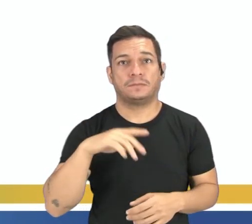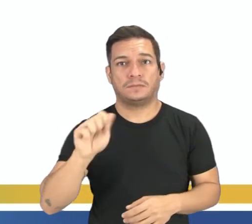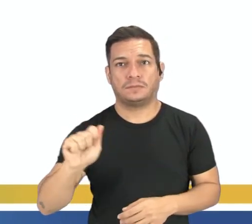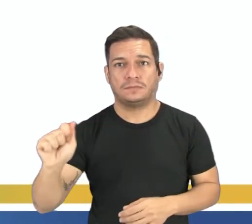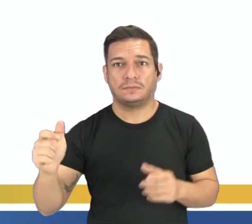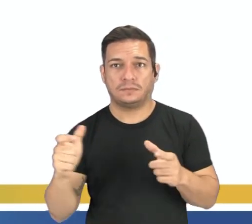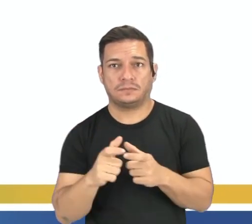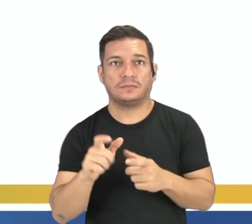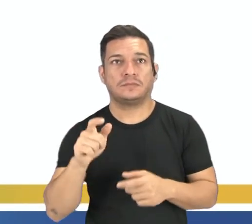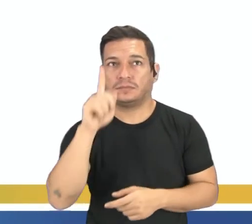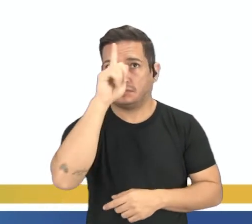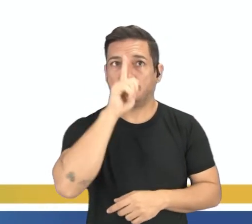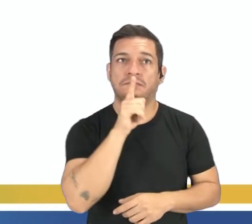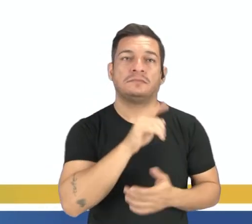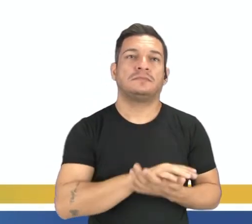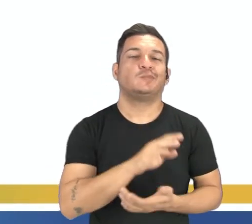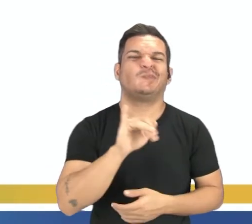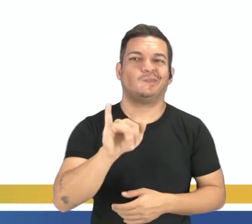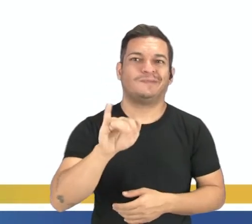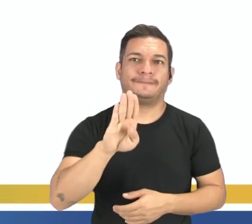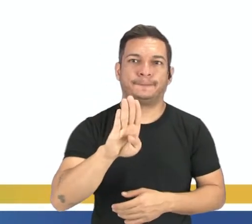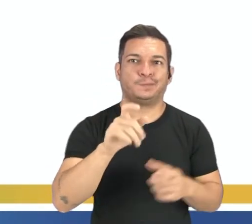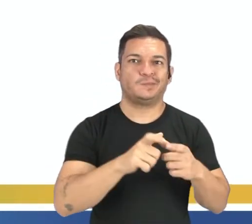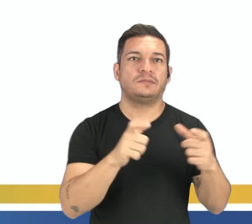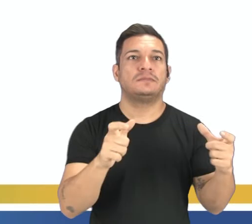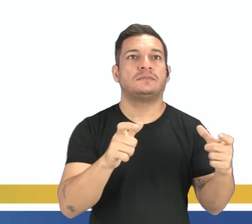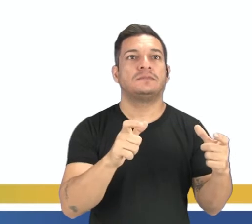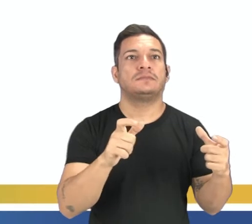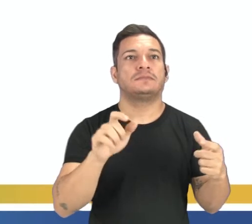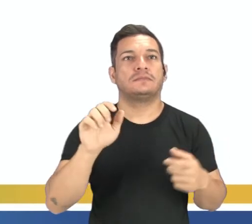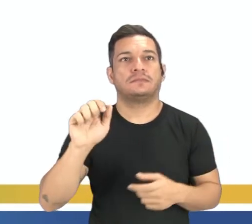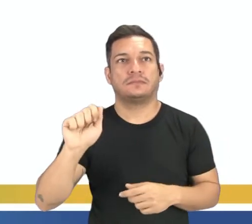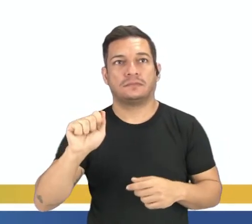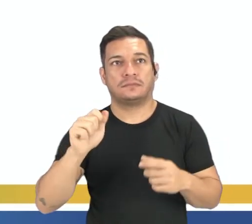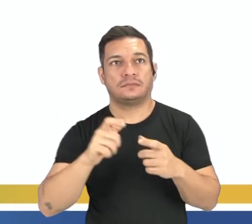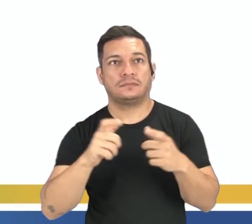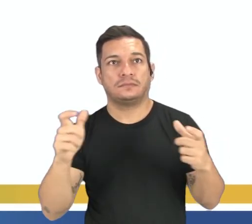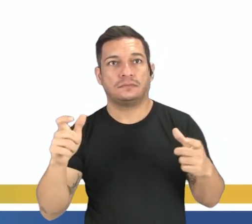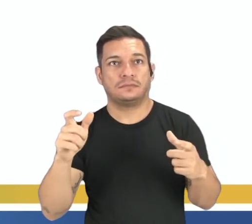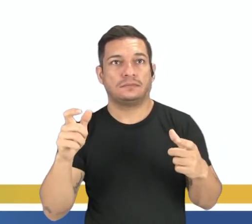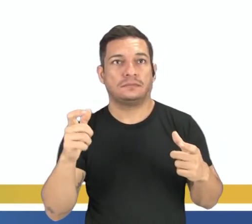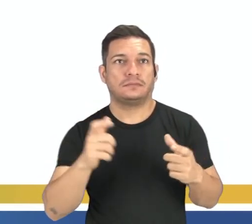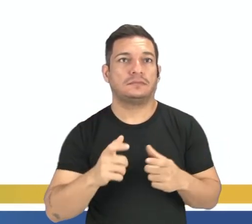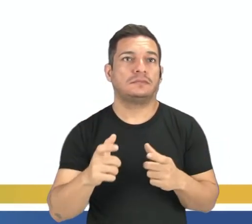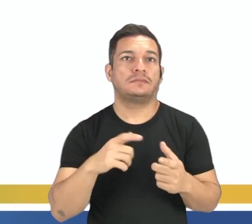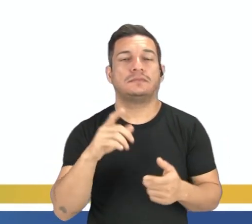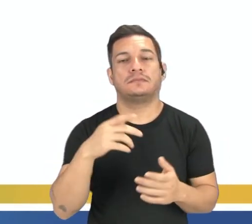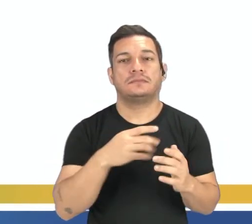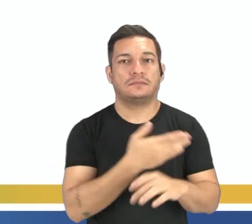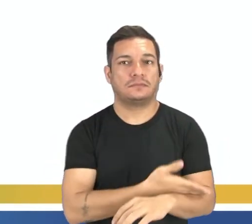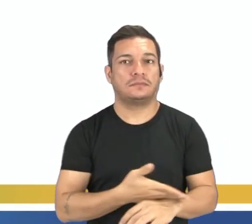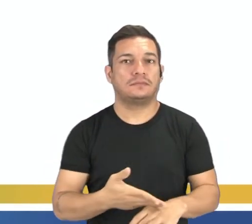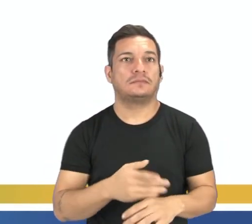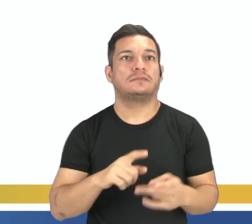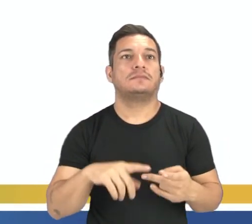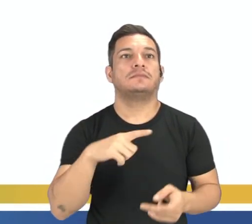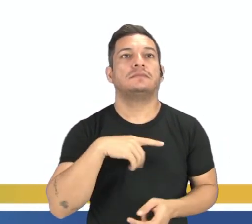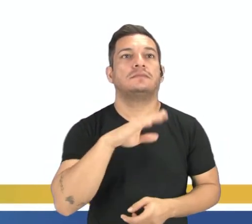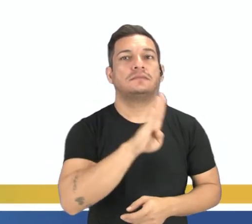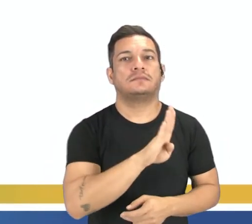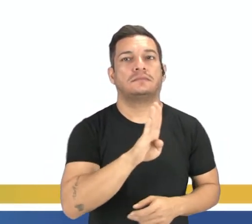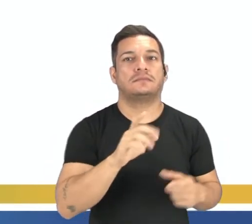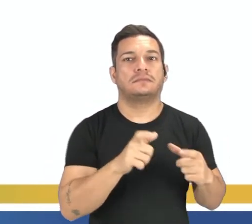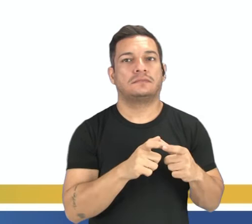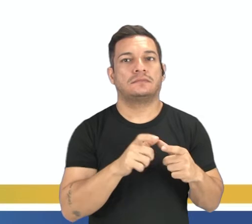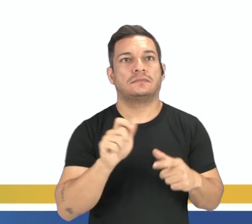2 Azinho, é amarelo. Se eu tiver Bzão e Azinho em algum lugar, branco. Se eu tiver